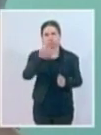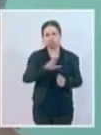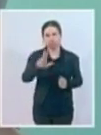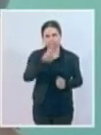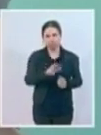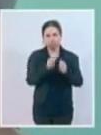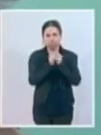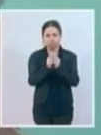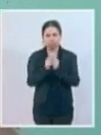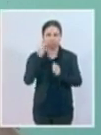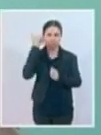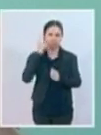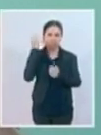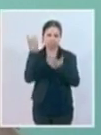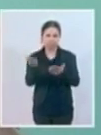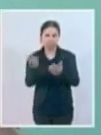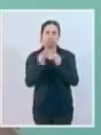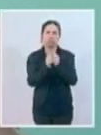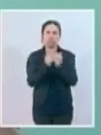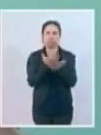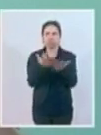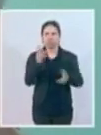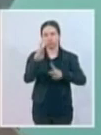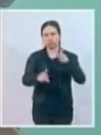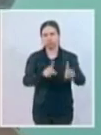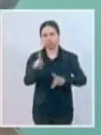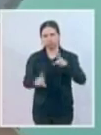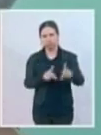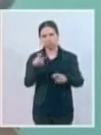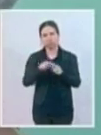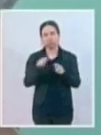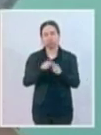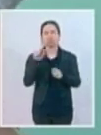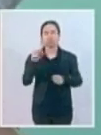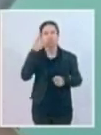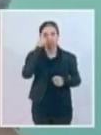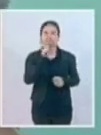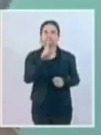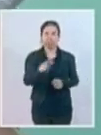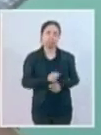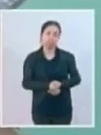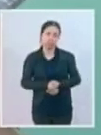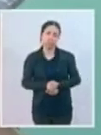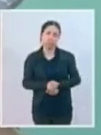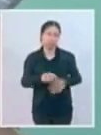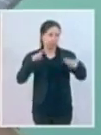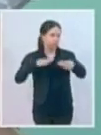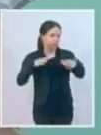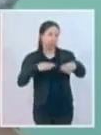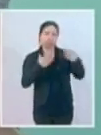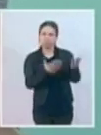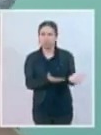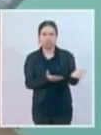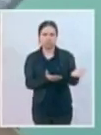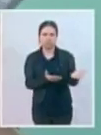meus deputados e juntamente com vocês, população, é que nós consigamos ainda entregar essa praça para